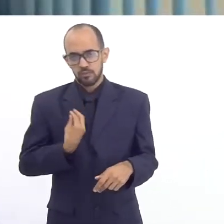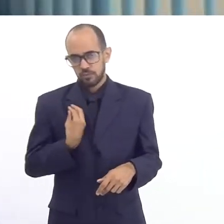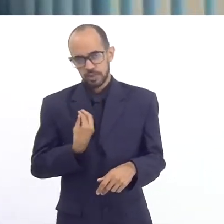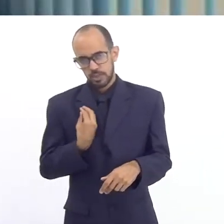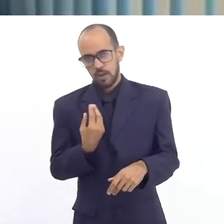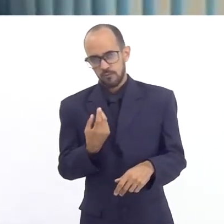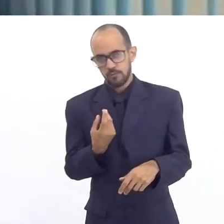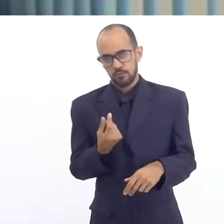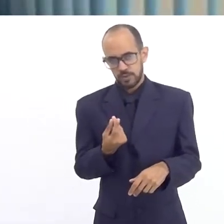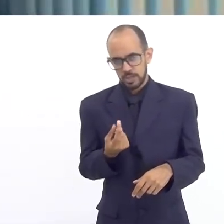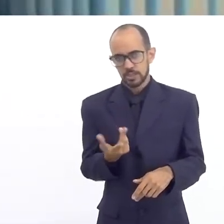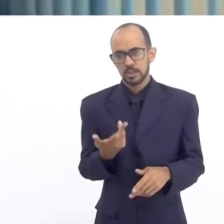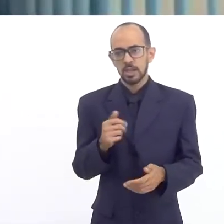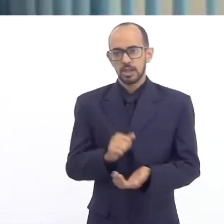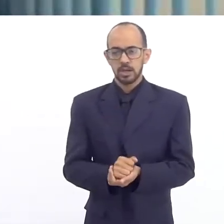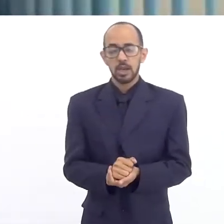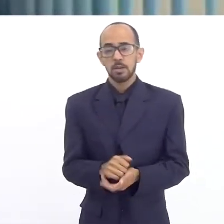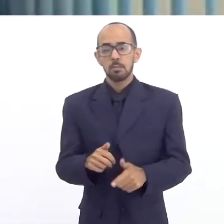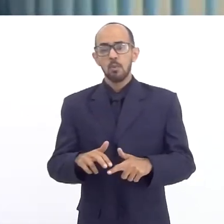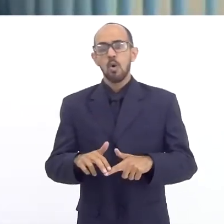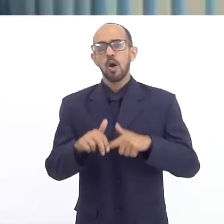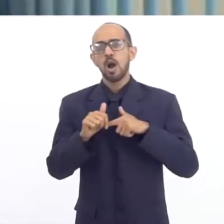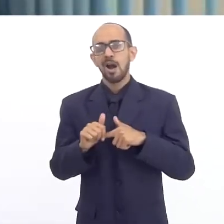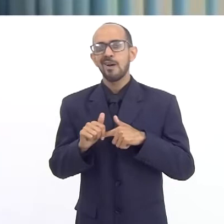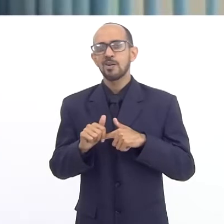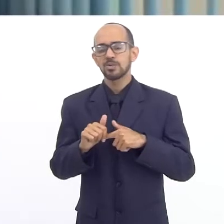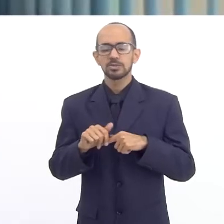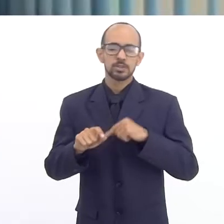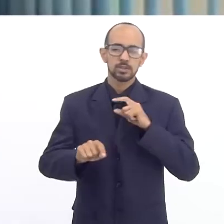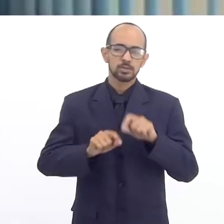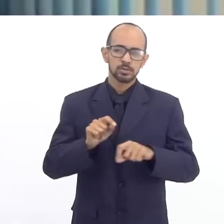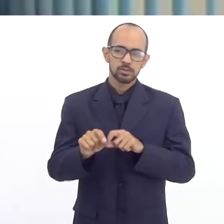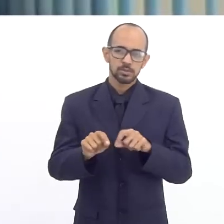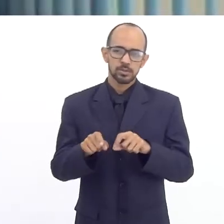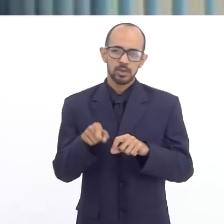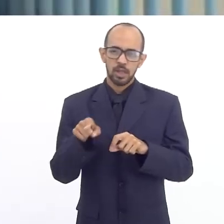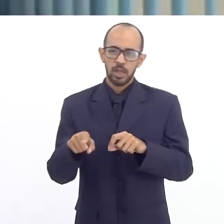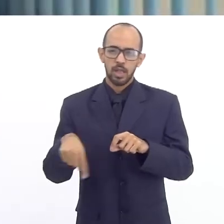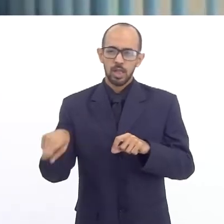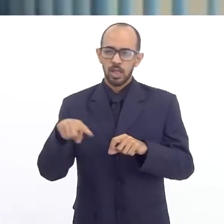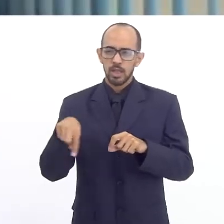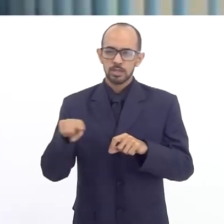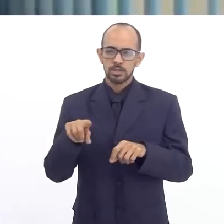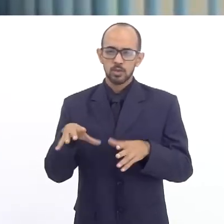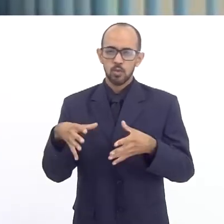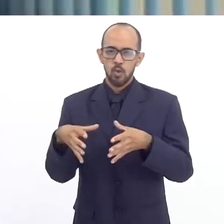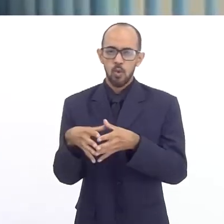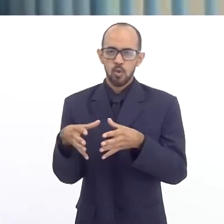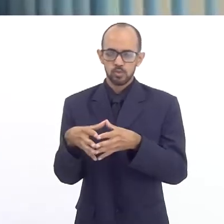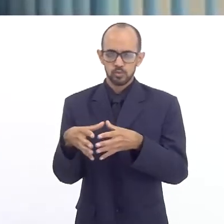vida, financeiras, econômicas, graças a esse